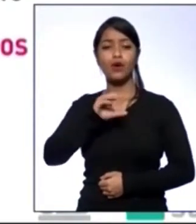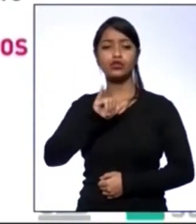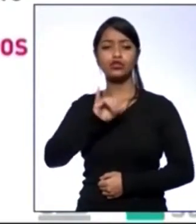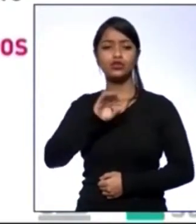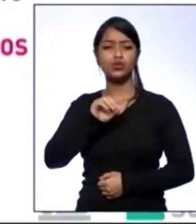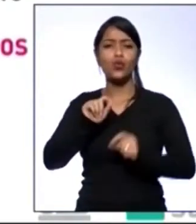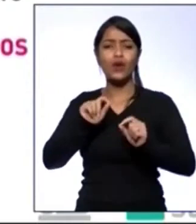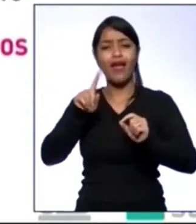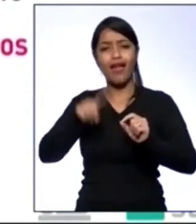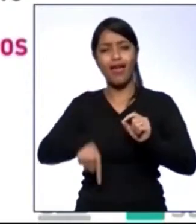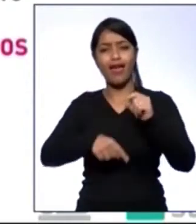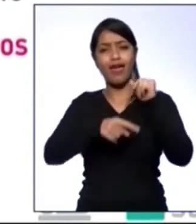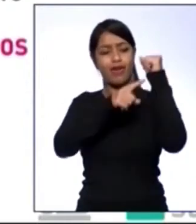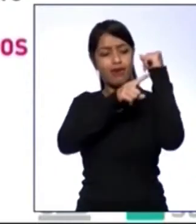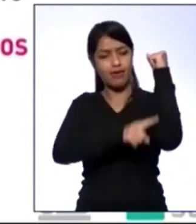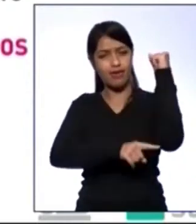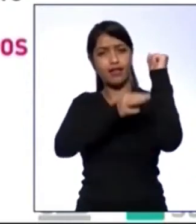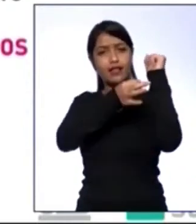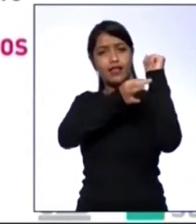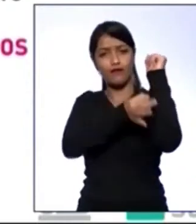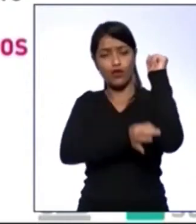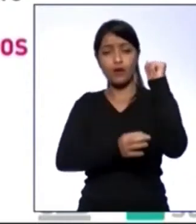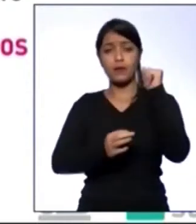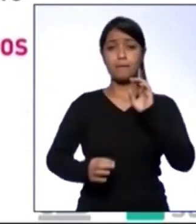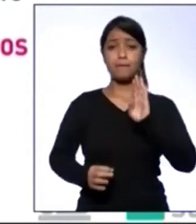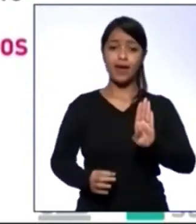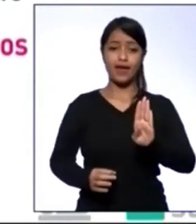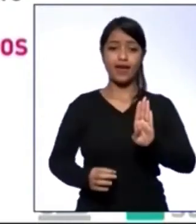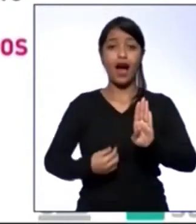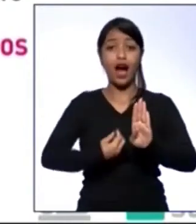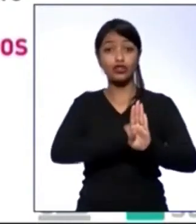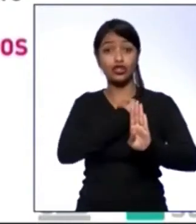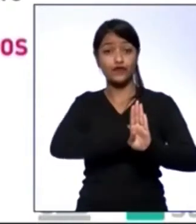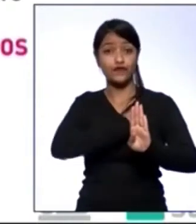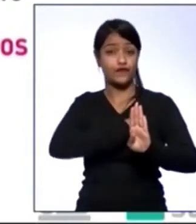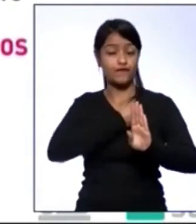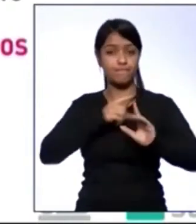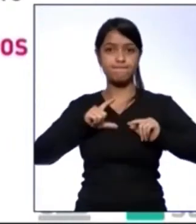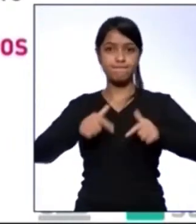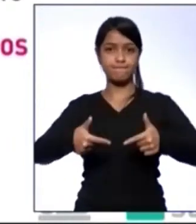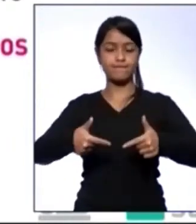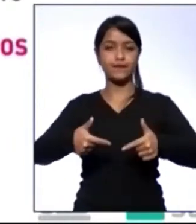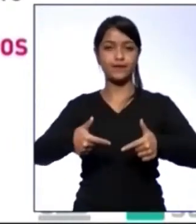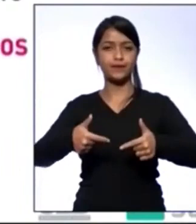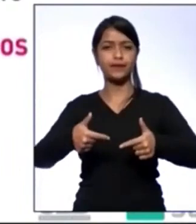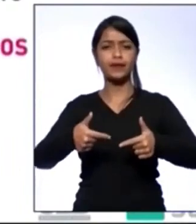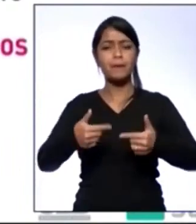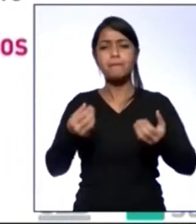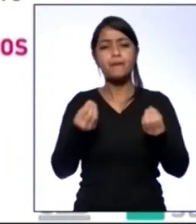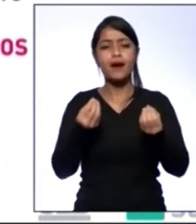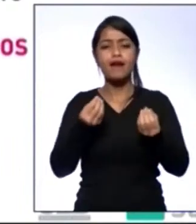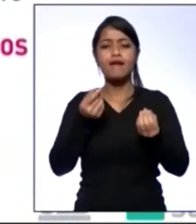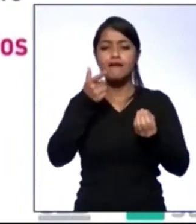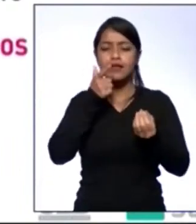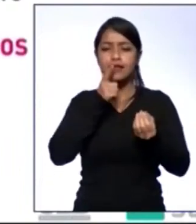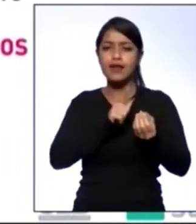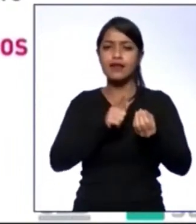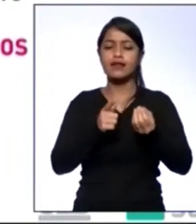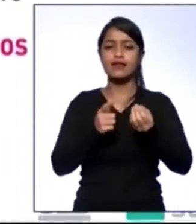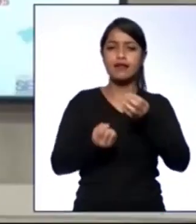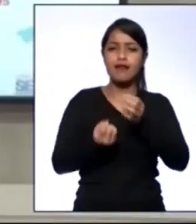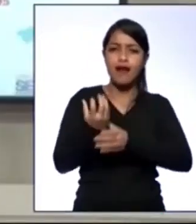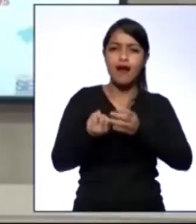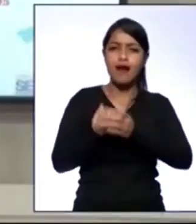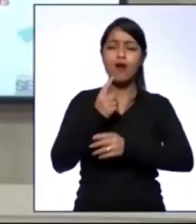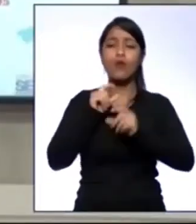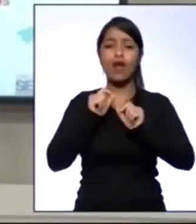linfócito B ativado e especializado na produção e liberação